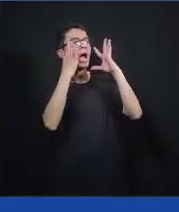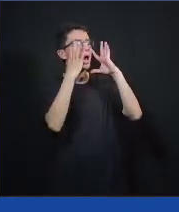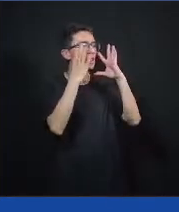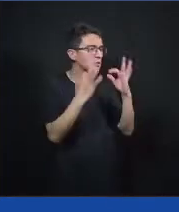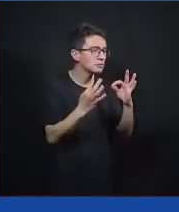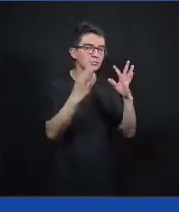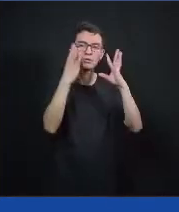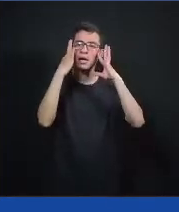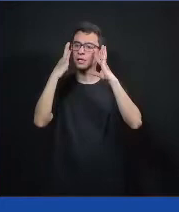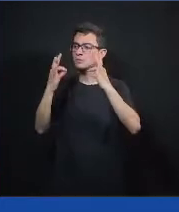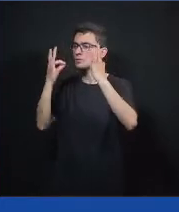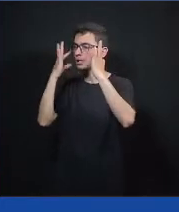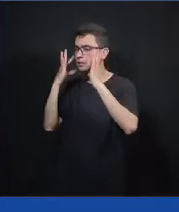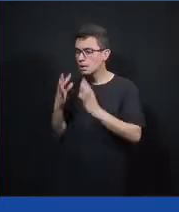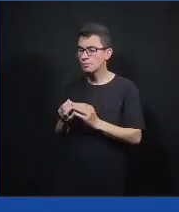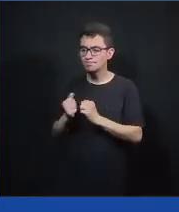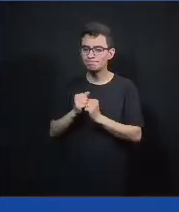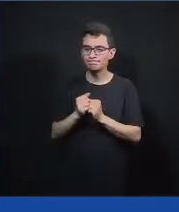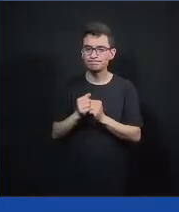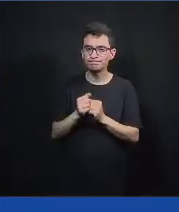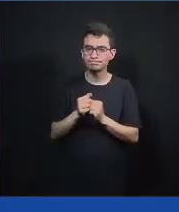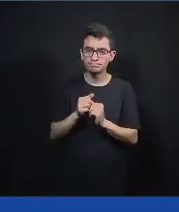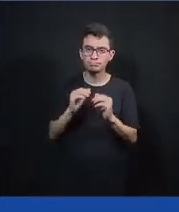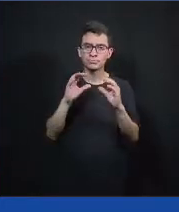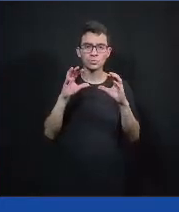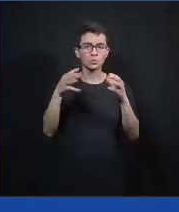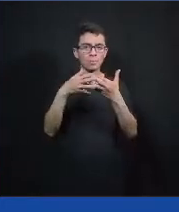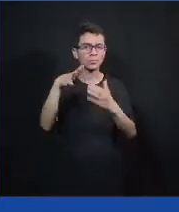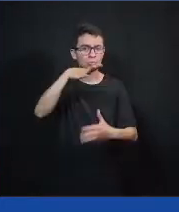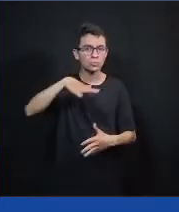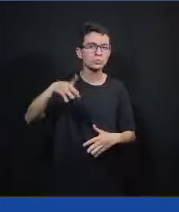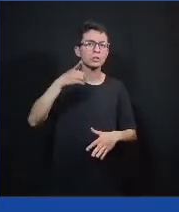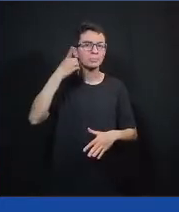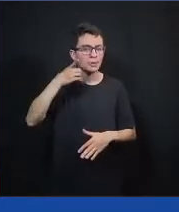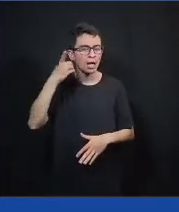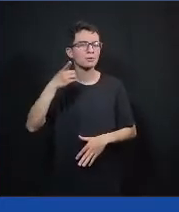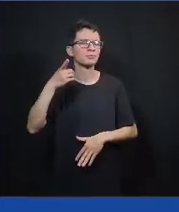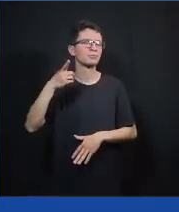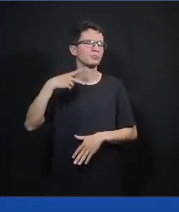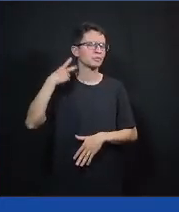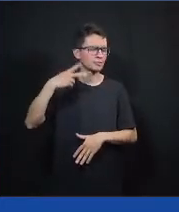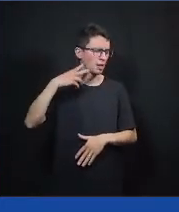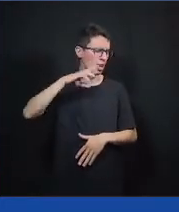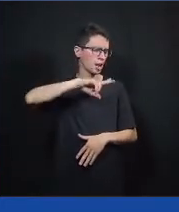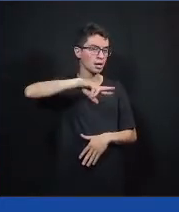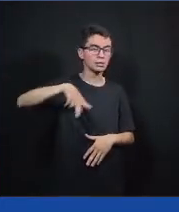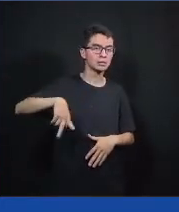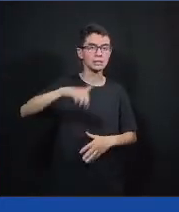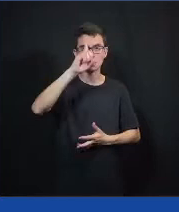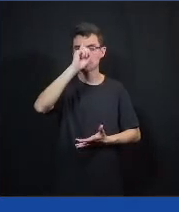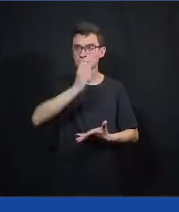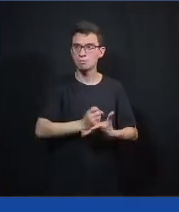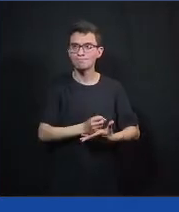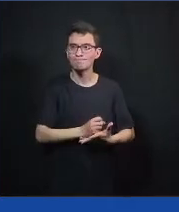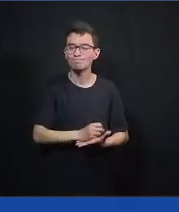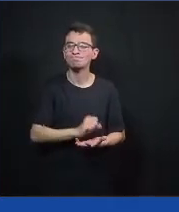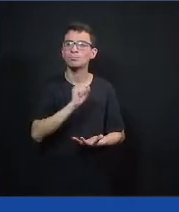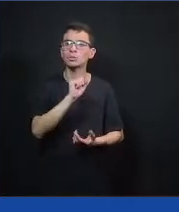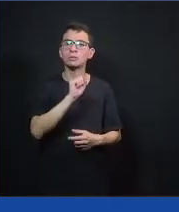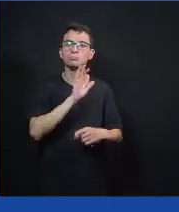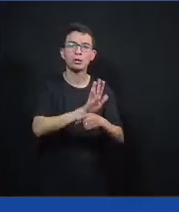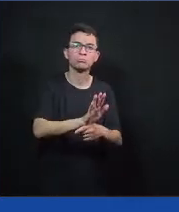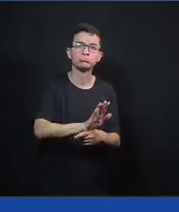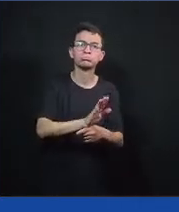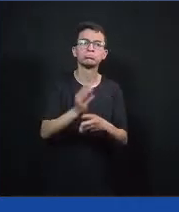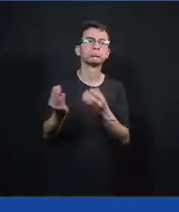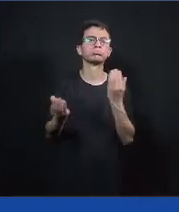que os parlamentares tenham dimensão do que as suas decisões possam impactar. Quanto mais bem informados os parlamentares